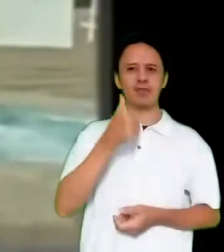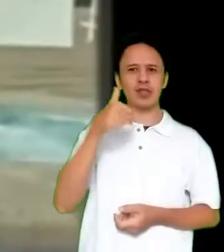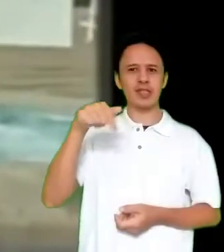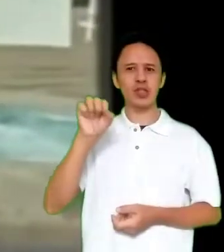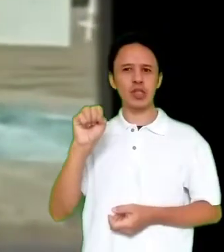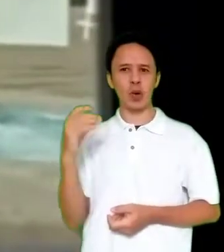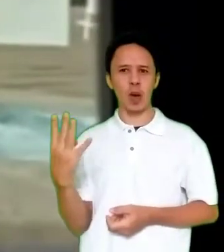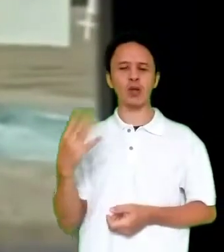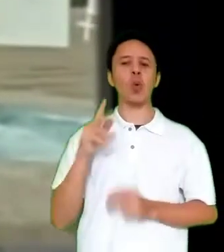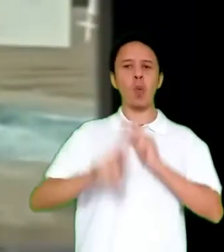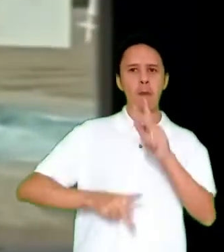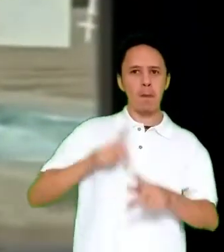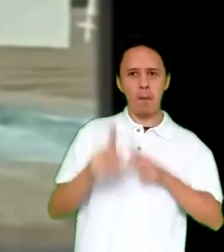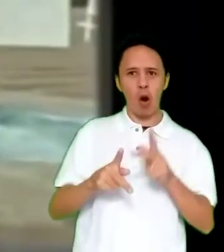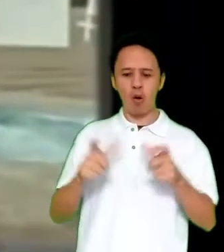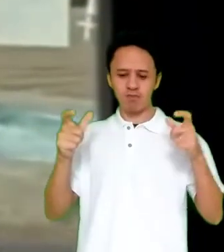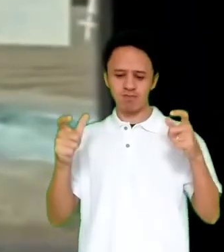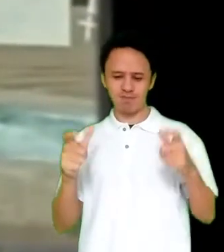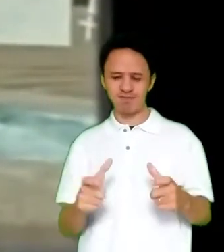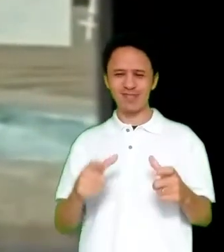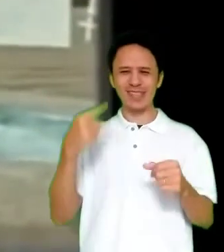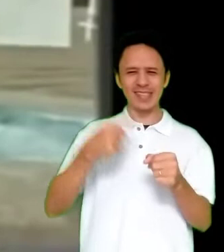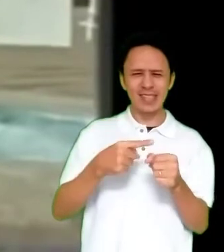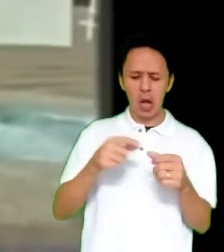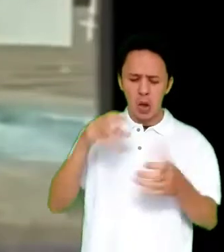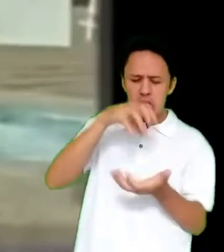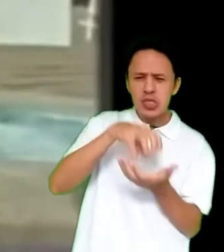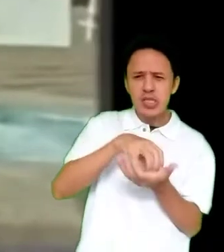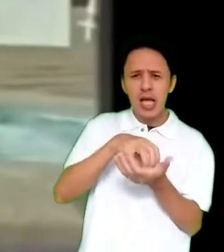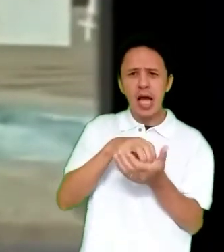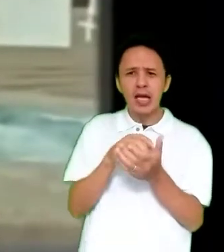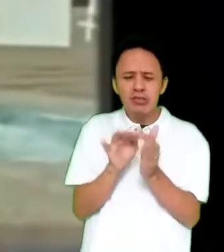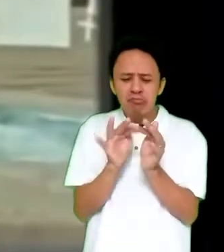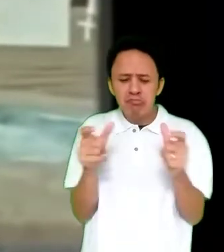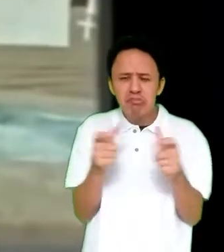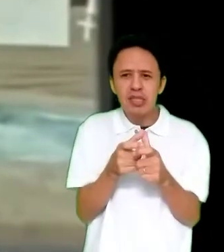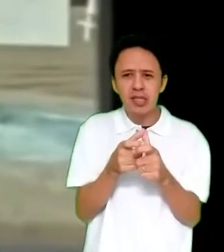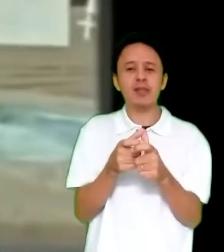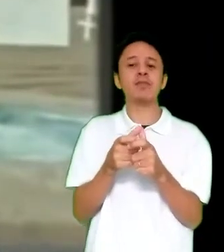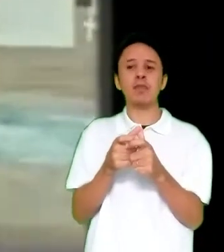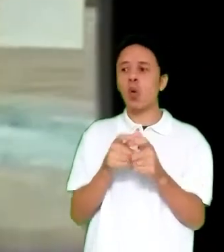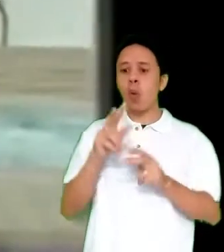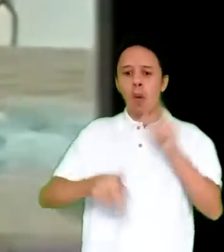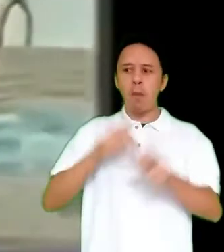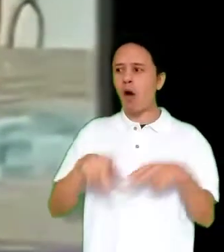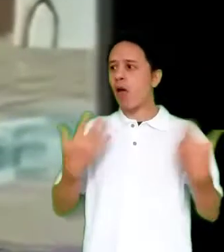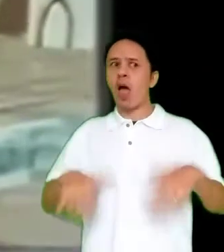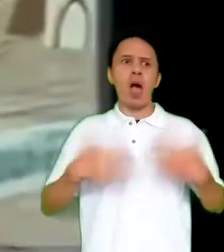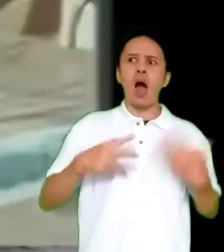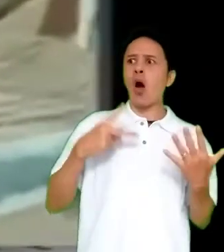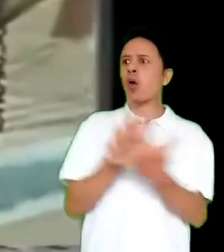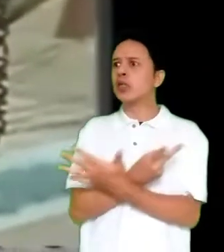Em 1784, a população de Godby Marwood, uma pequena aldeia na região central do país,